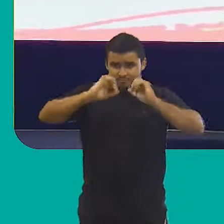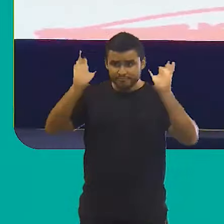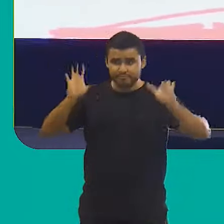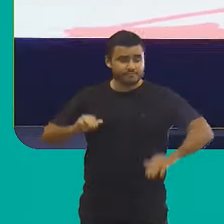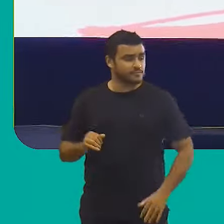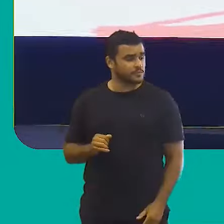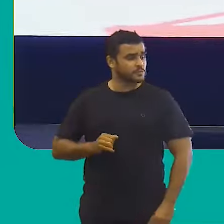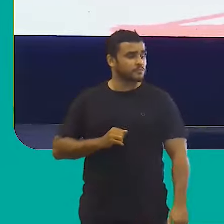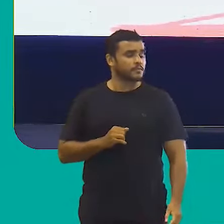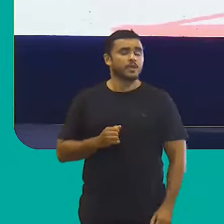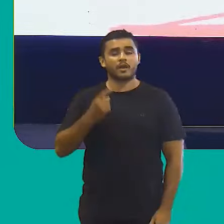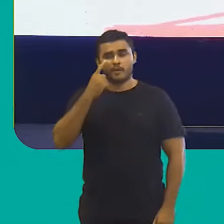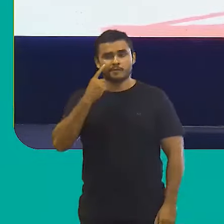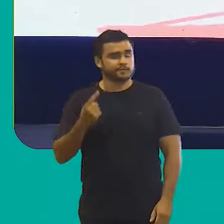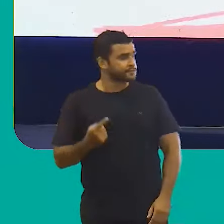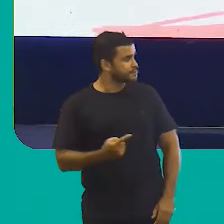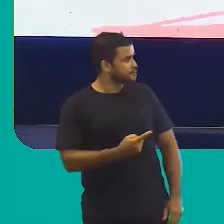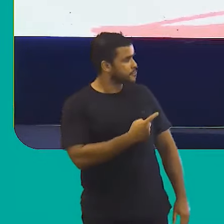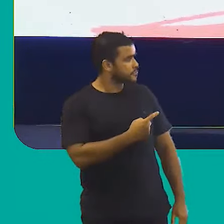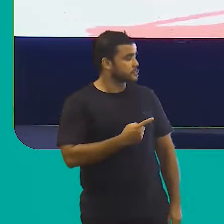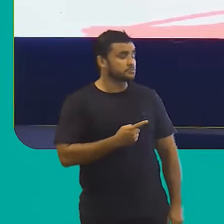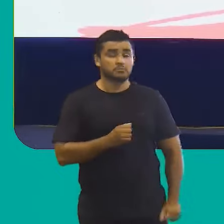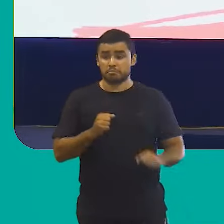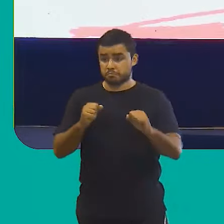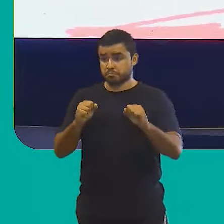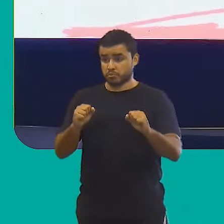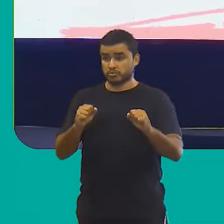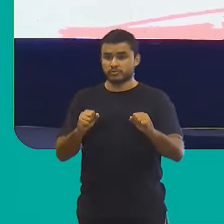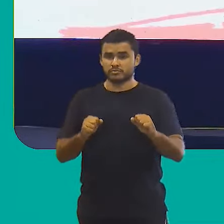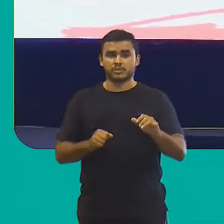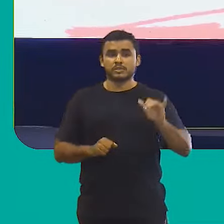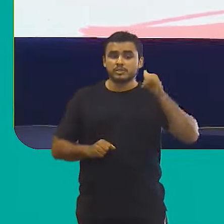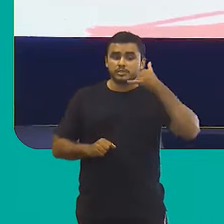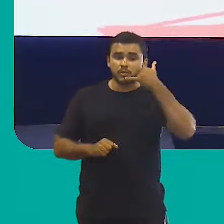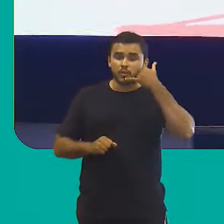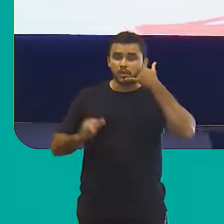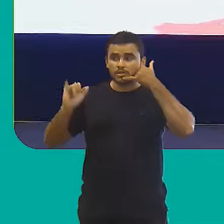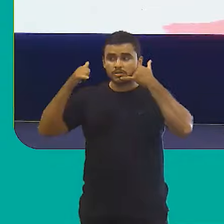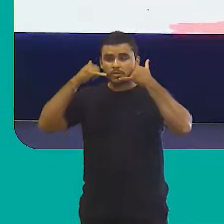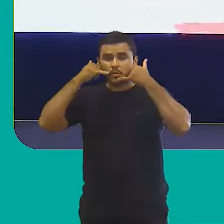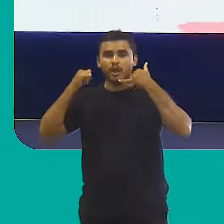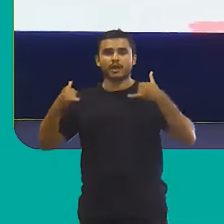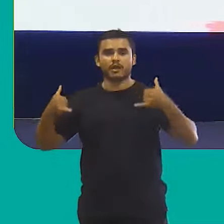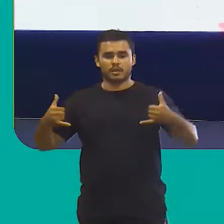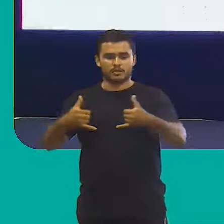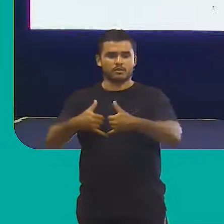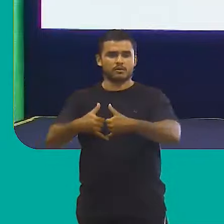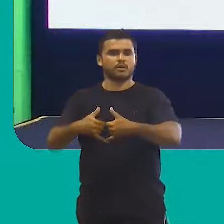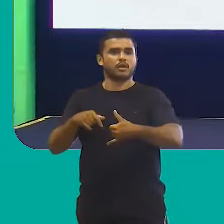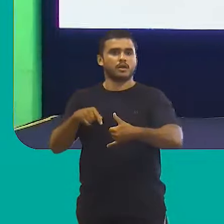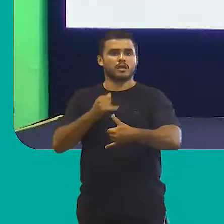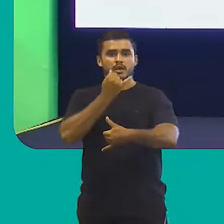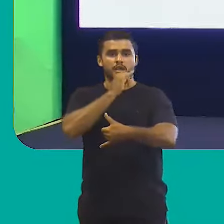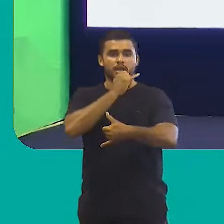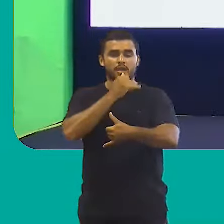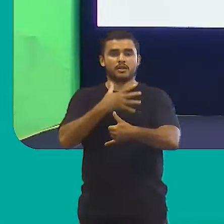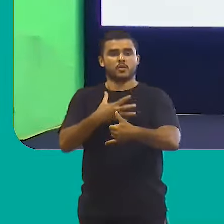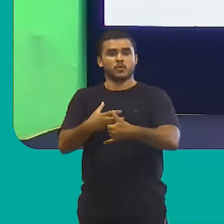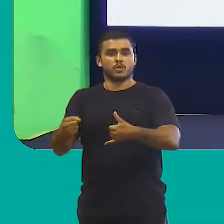Bom, eu consigo desse jeito transferir a energia de um celular para o outro. Mas eu consigo desse jeito, e isso caiu no último vestibular,